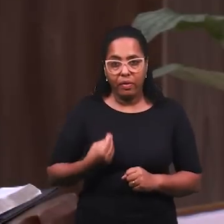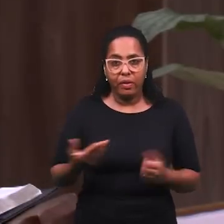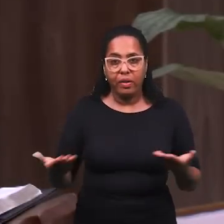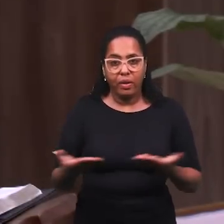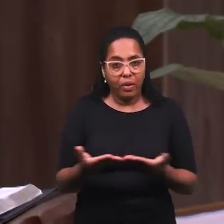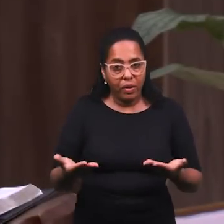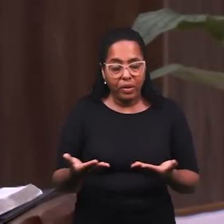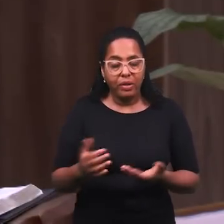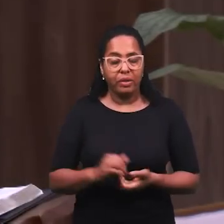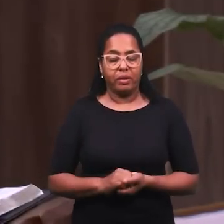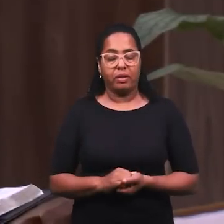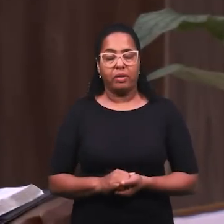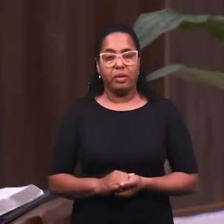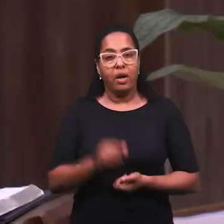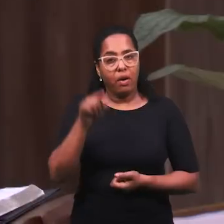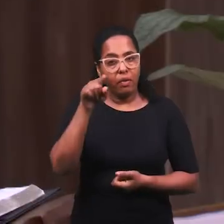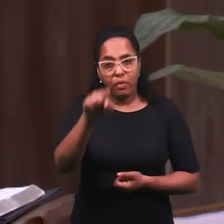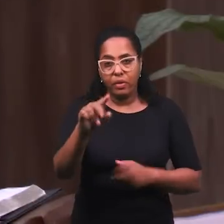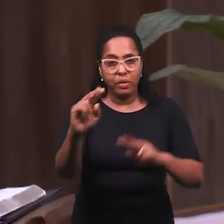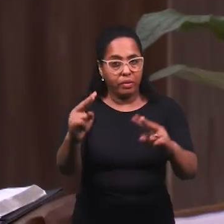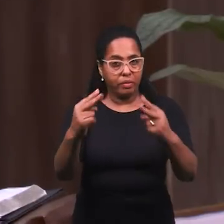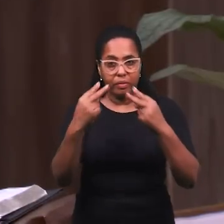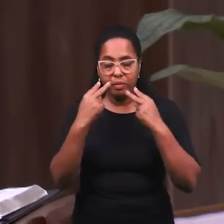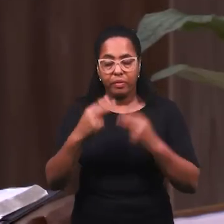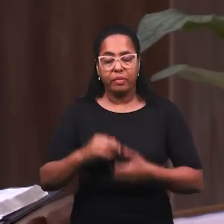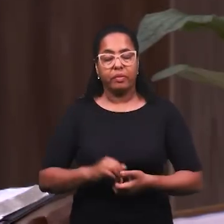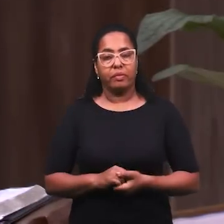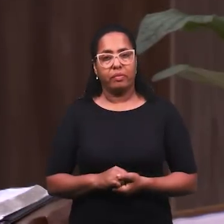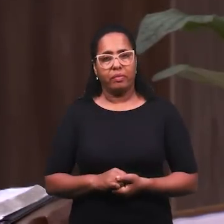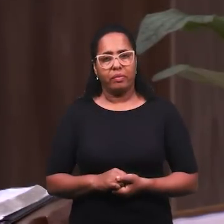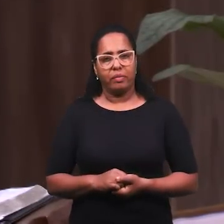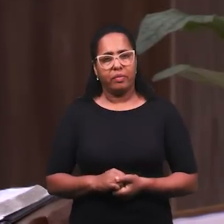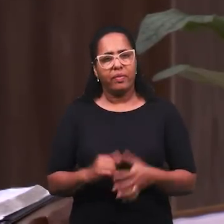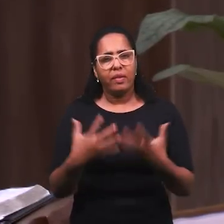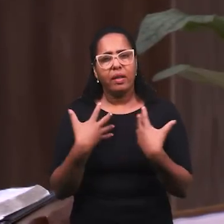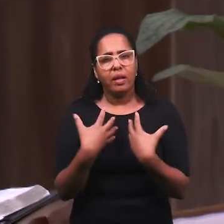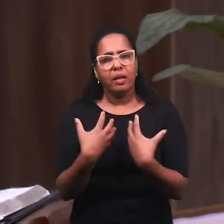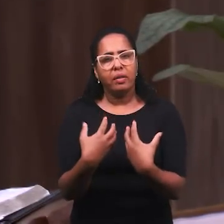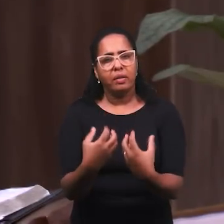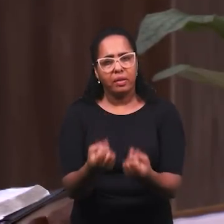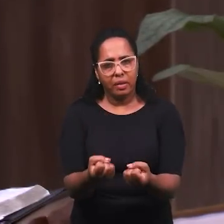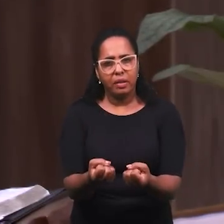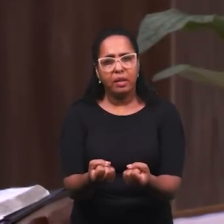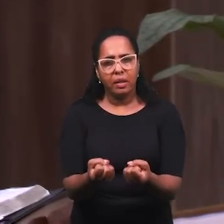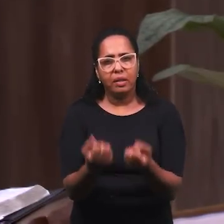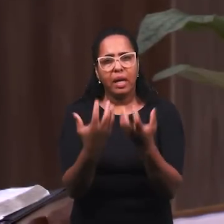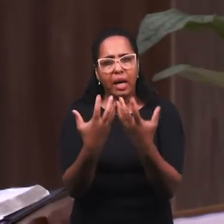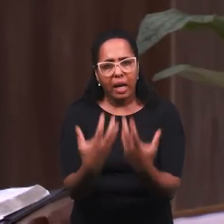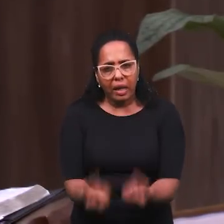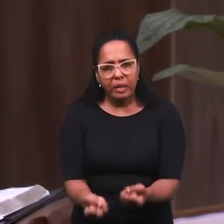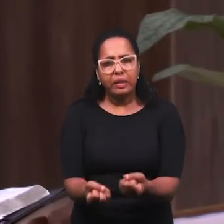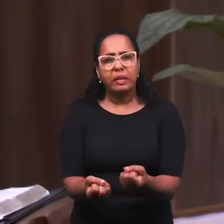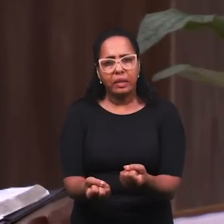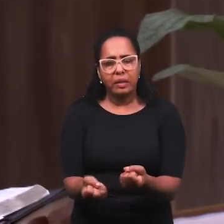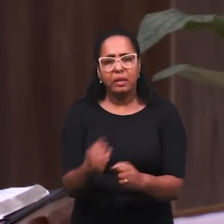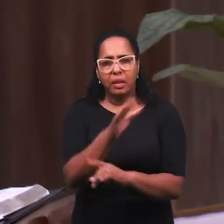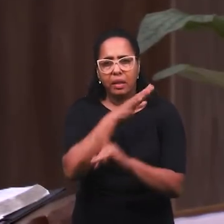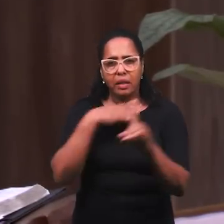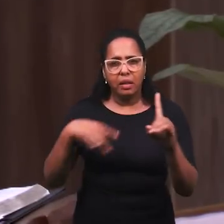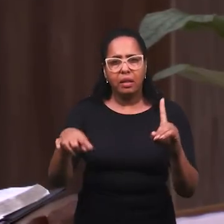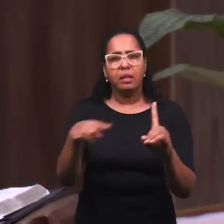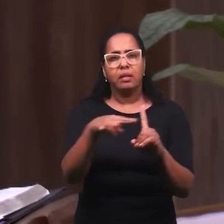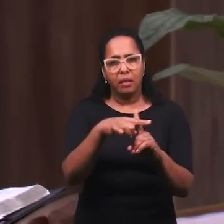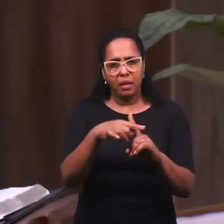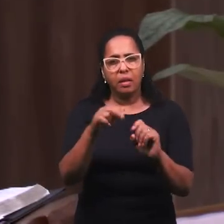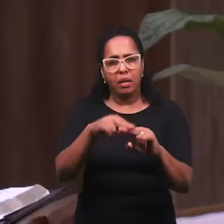hoje, meu irmão, minha irmã, você que nos ouve: aceite o sacrifício do